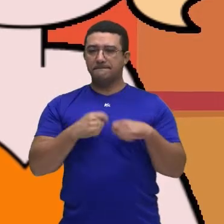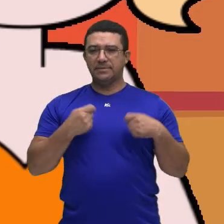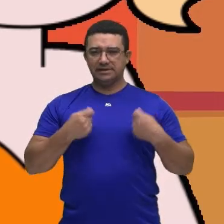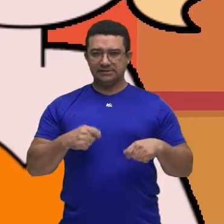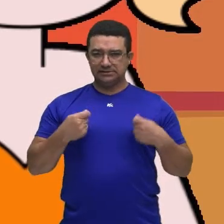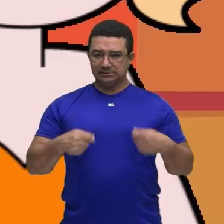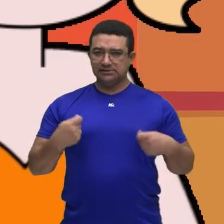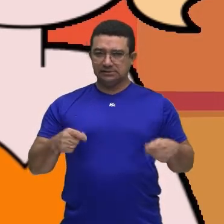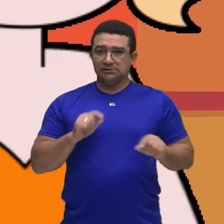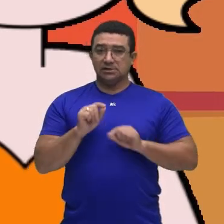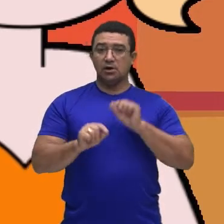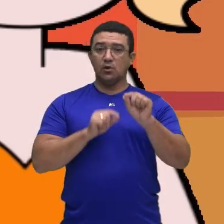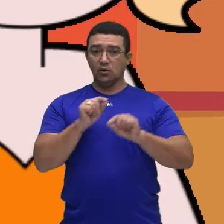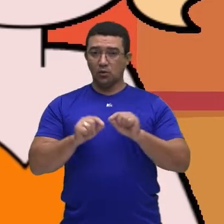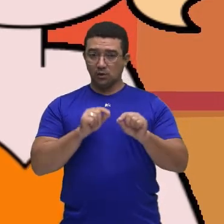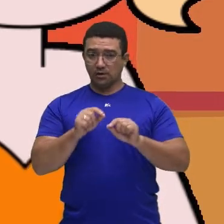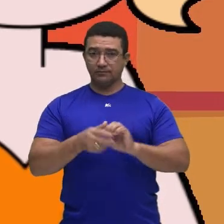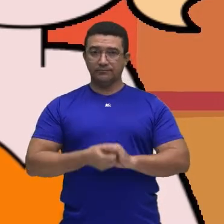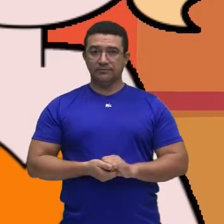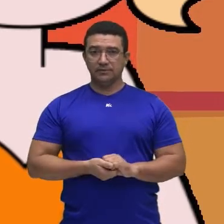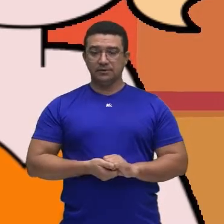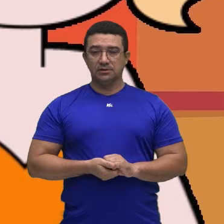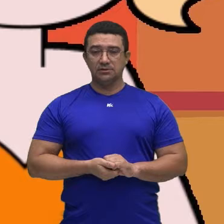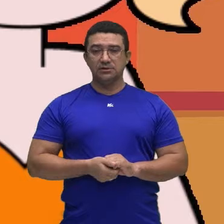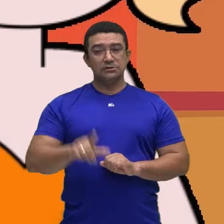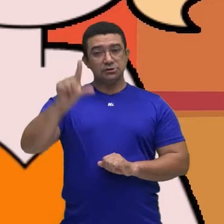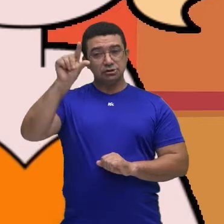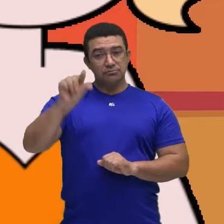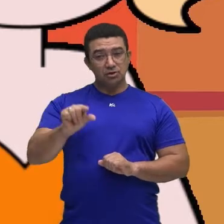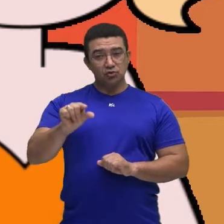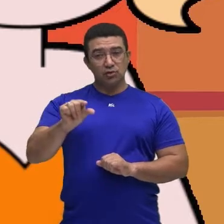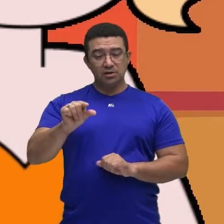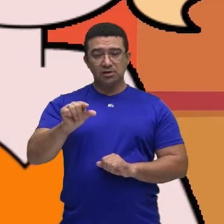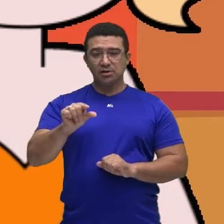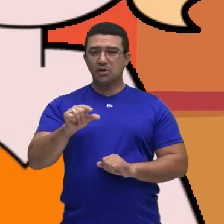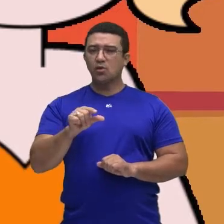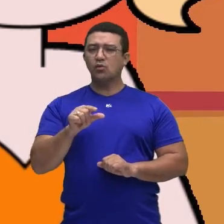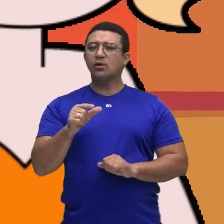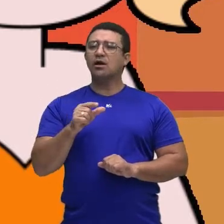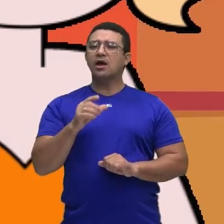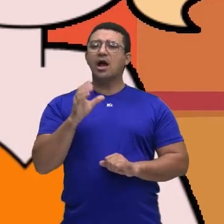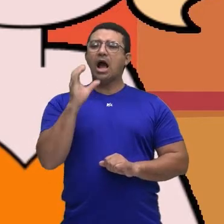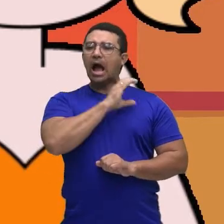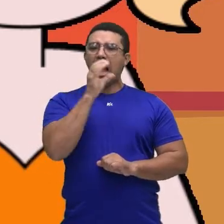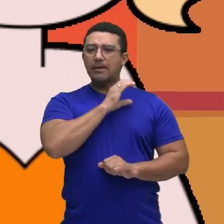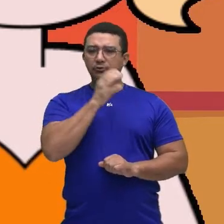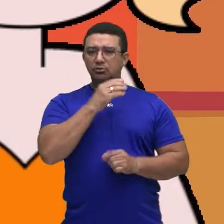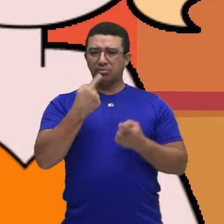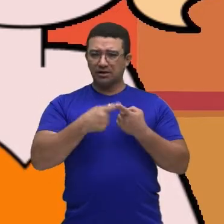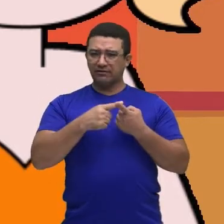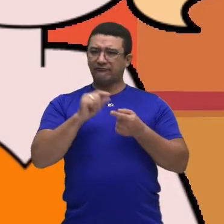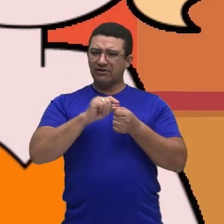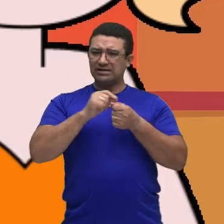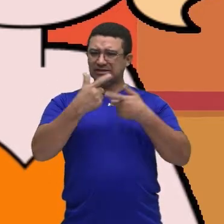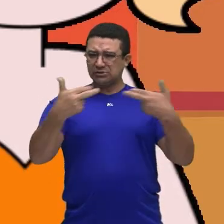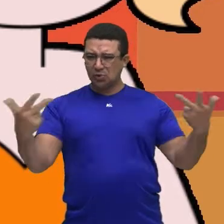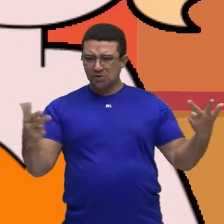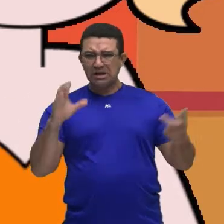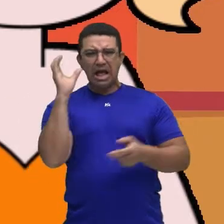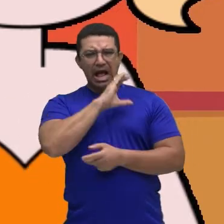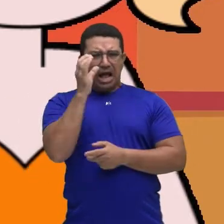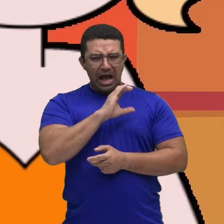uma expressão que chama-se diminuir o ritmo, né? Tem pessoas que estão o tempo todo, né, fazendo as coisas com muita pressa,